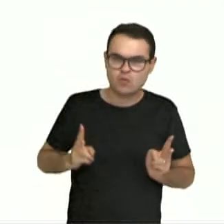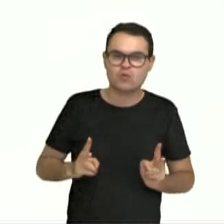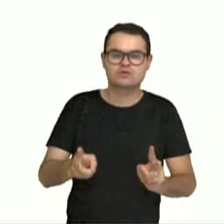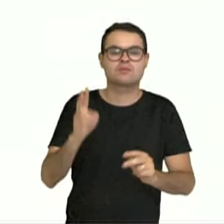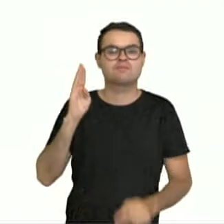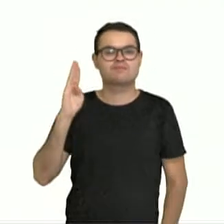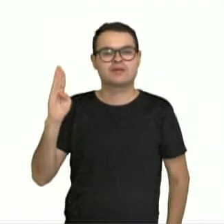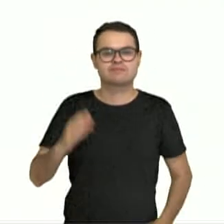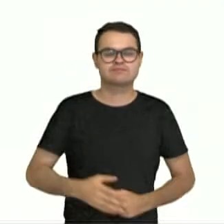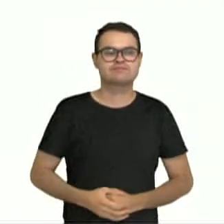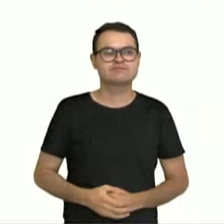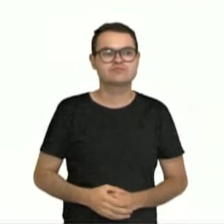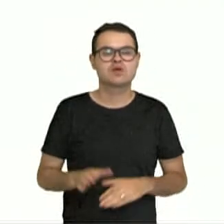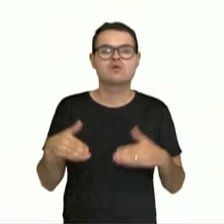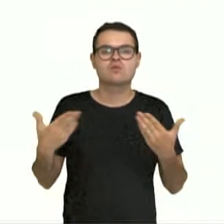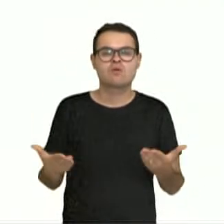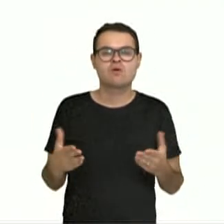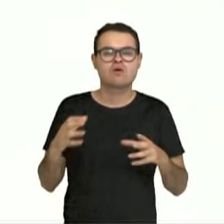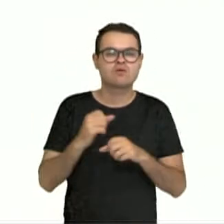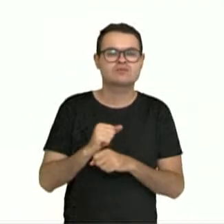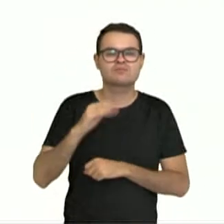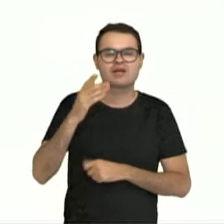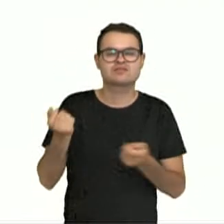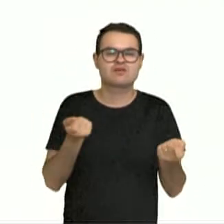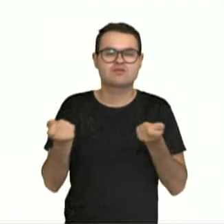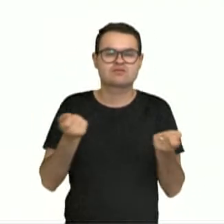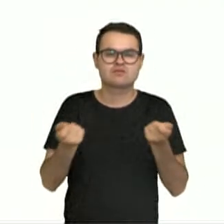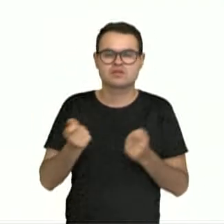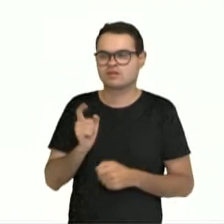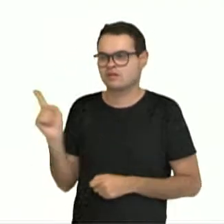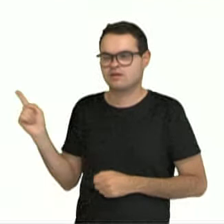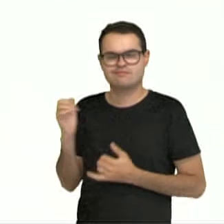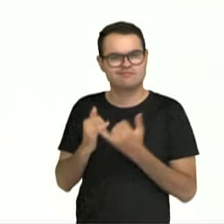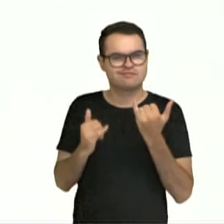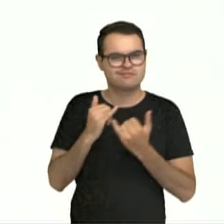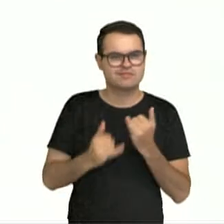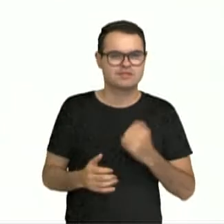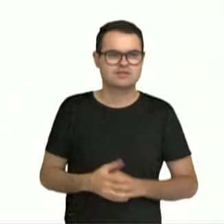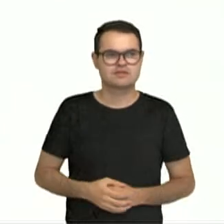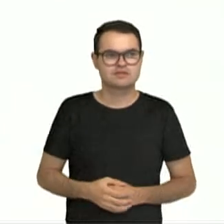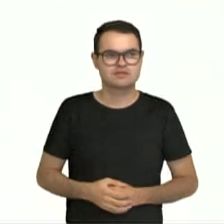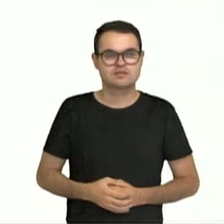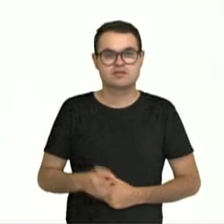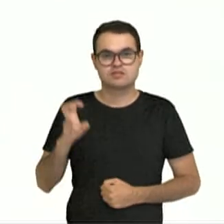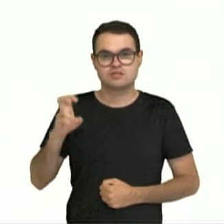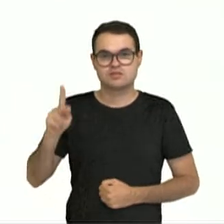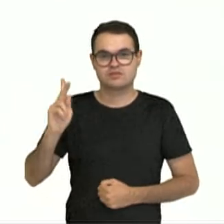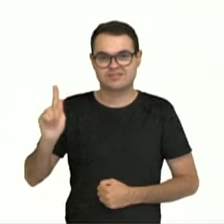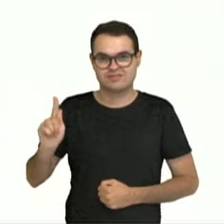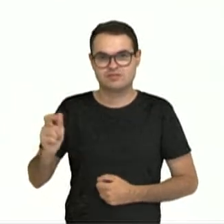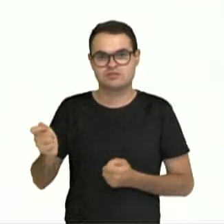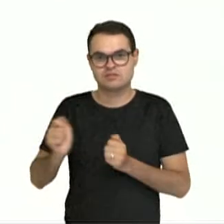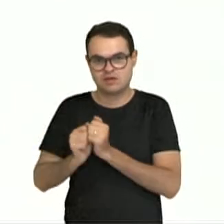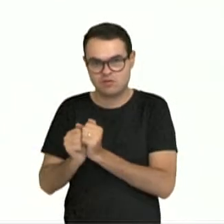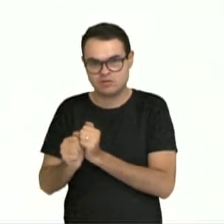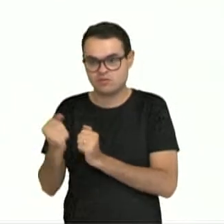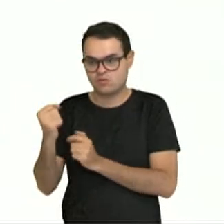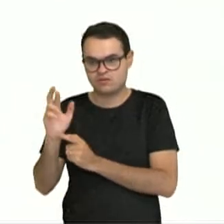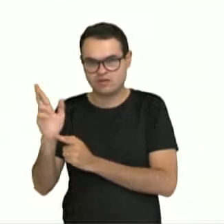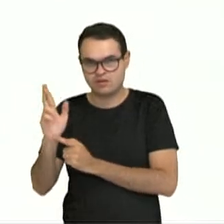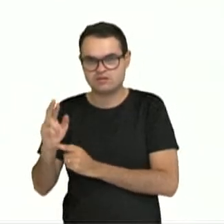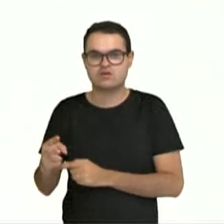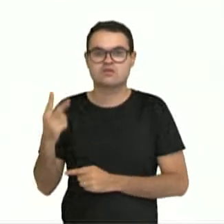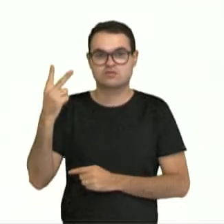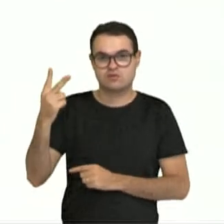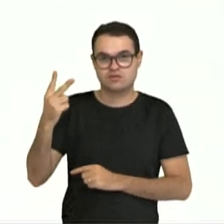B. Qual é a compra mais econômica? É uma situação bem similar. 5 quilos de arroz por R$ 8,00, 2 quilos de